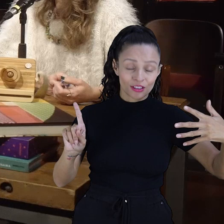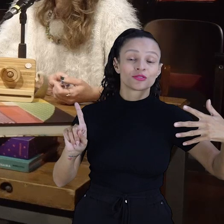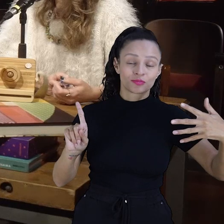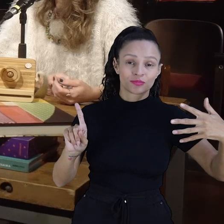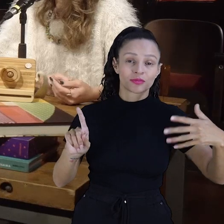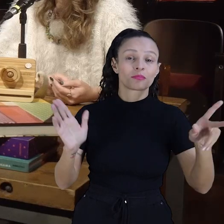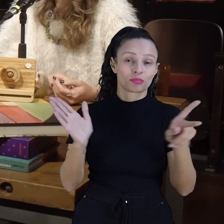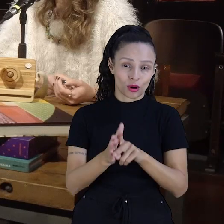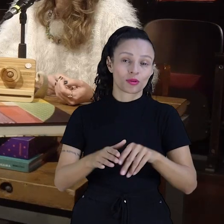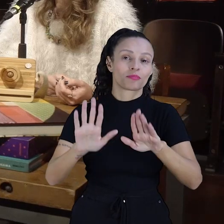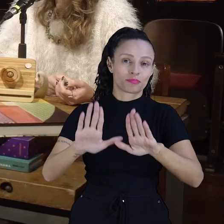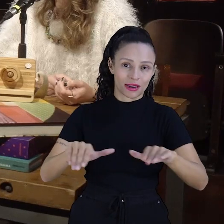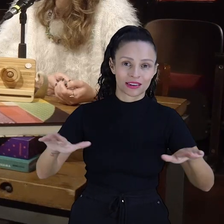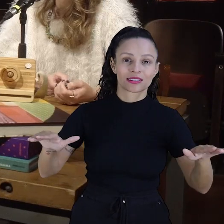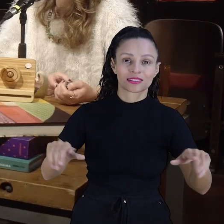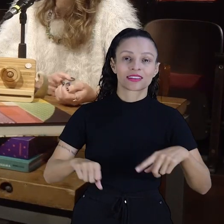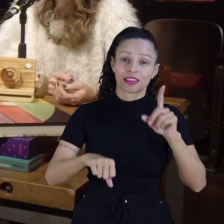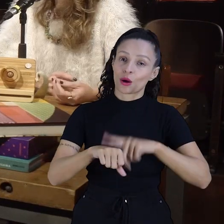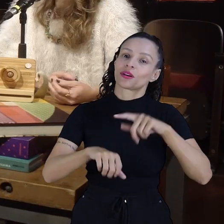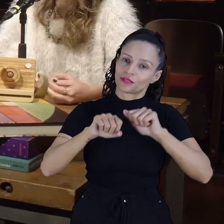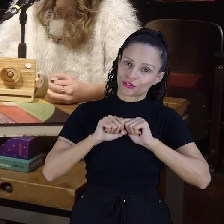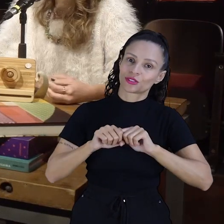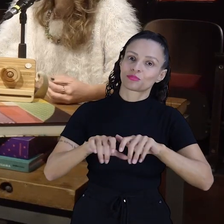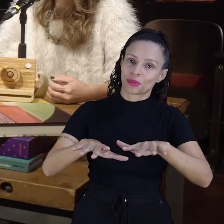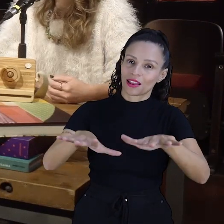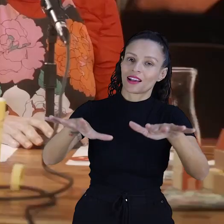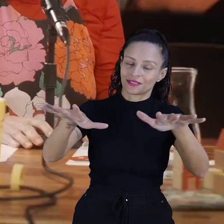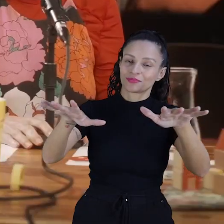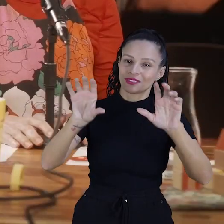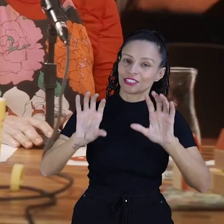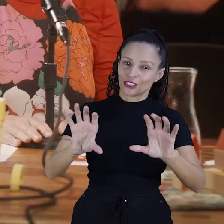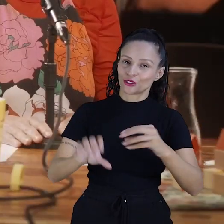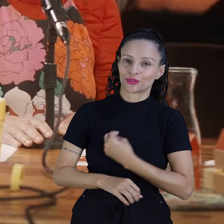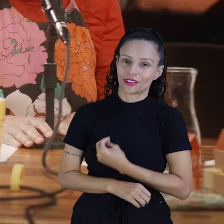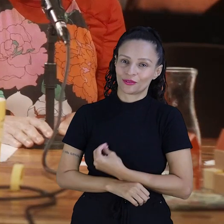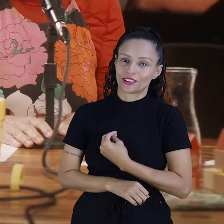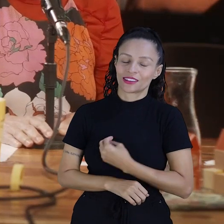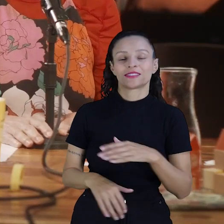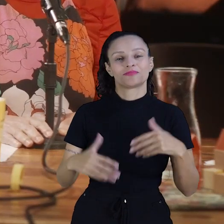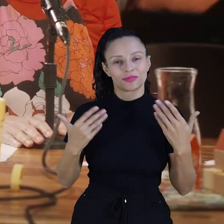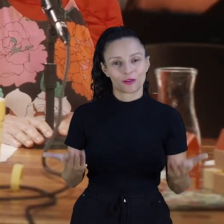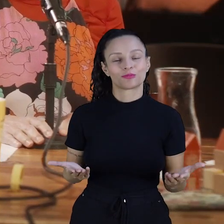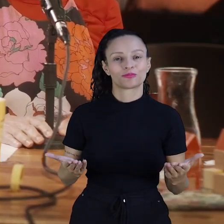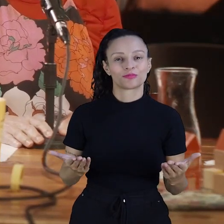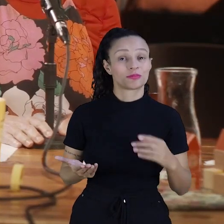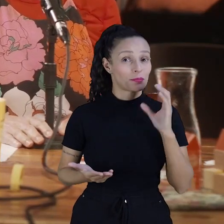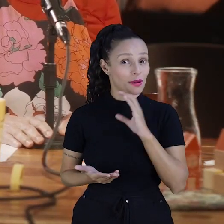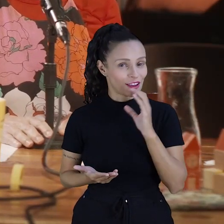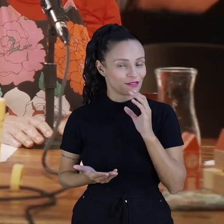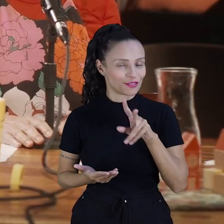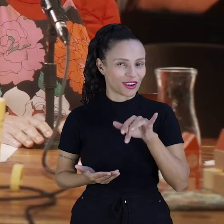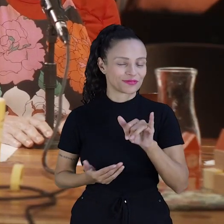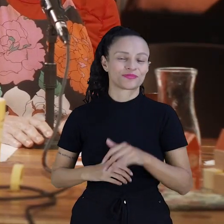LGBTQIA+, para crianças. Está na hora da gente espalhar isso, né, na vida. Então,